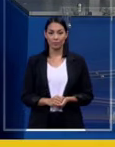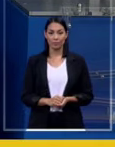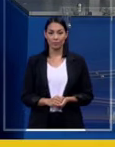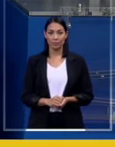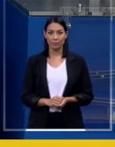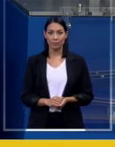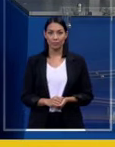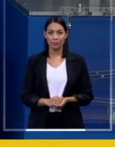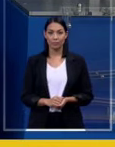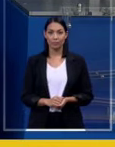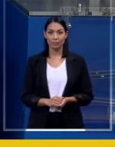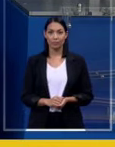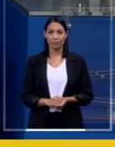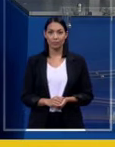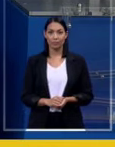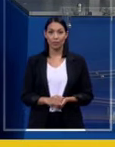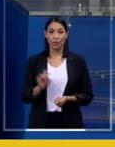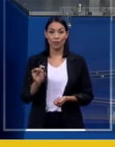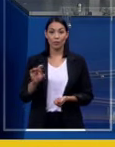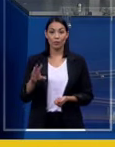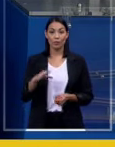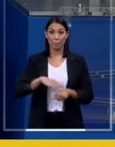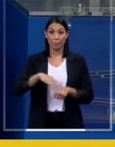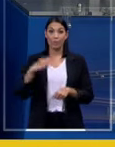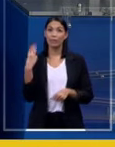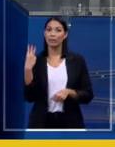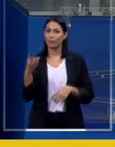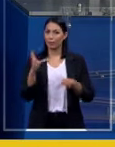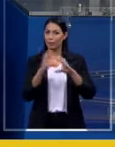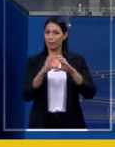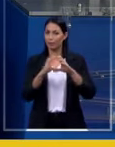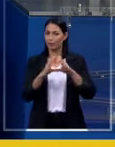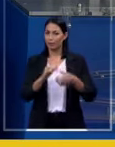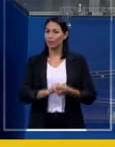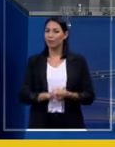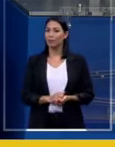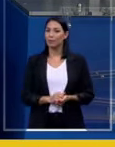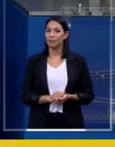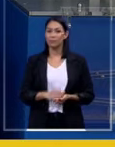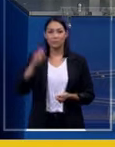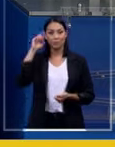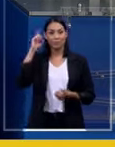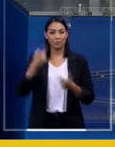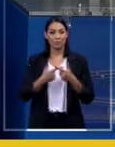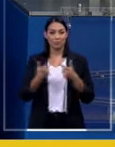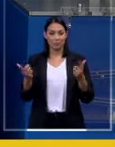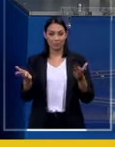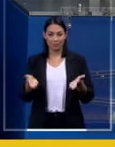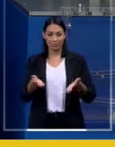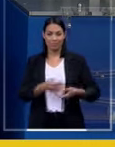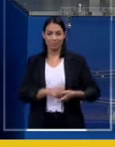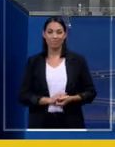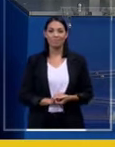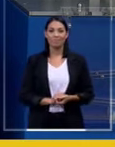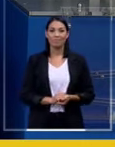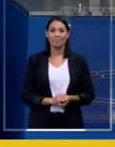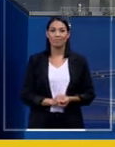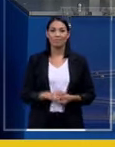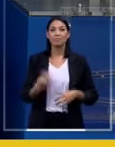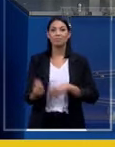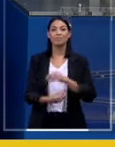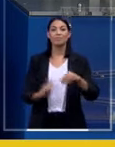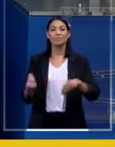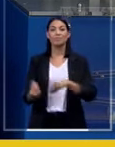a quarta dezena sorteada. Só faltam três, são 7 números no dia de sorte nessa primeira fase. Globo girando,